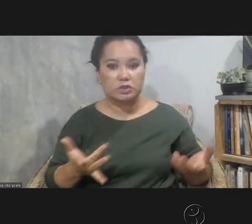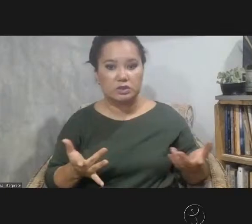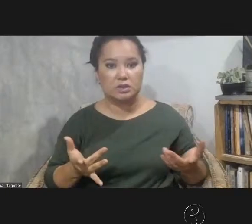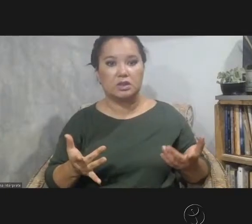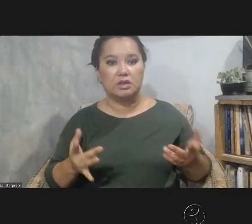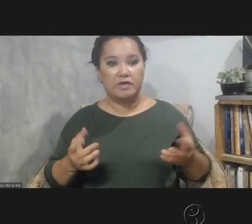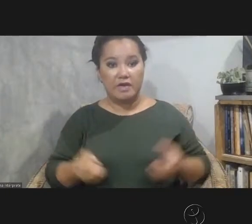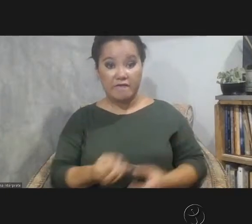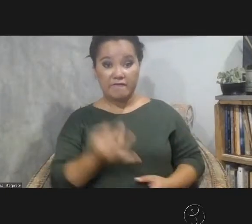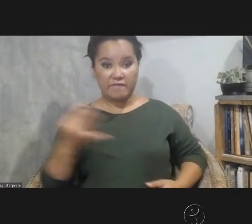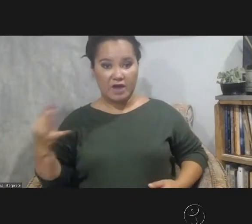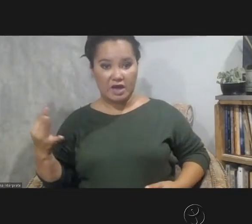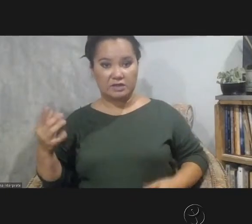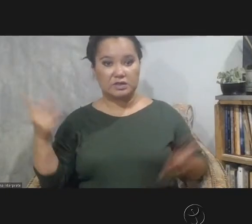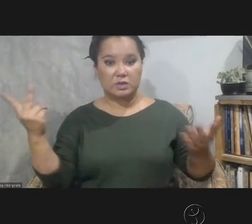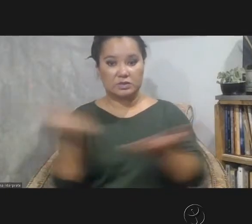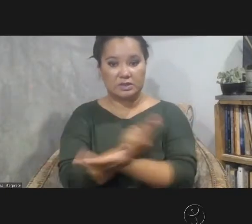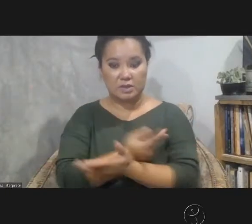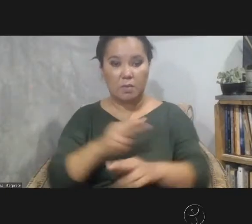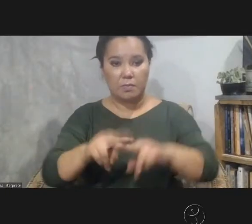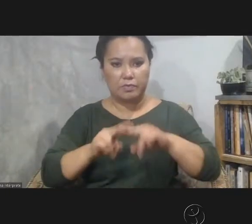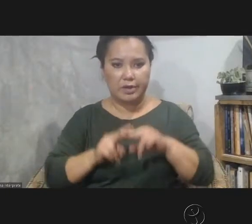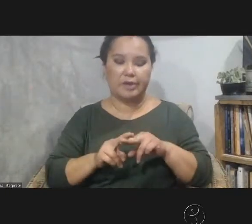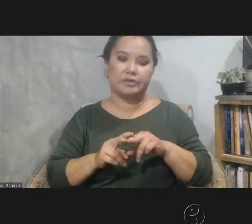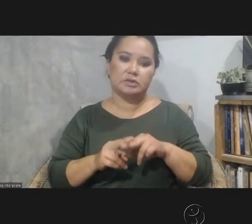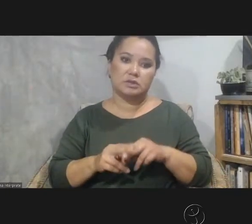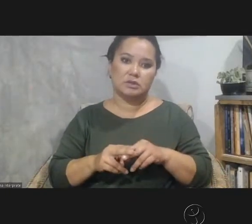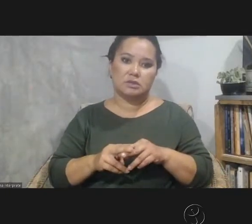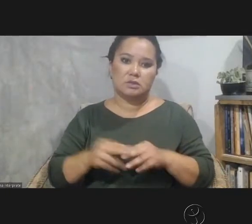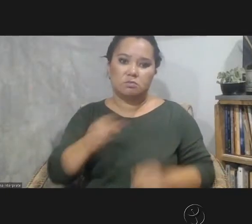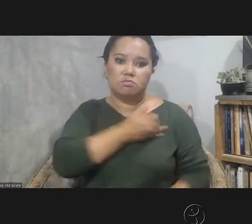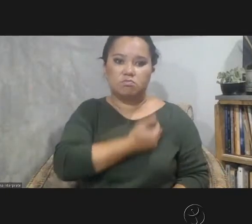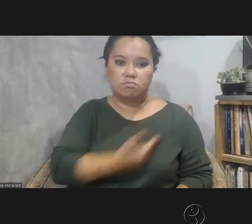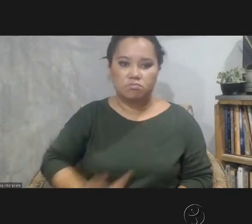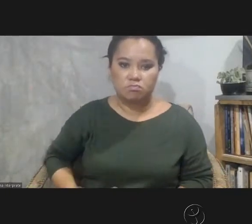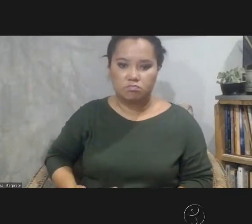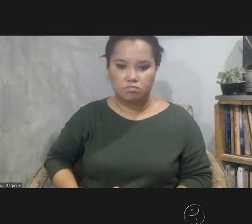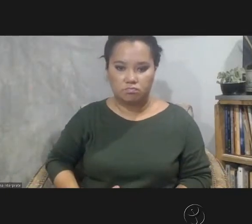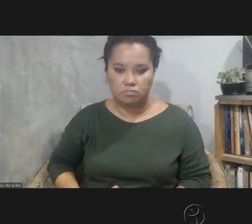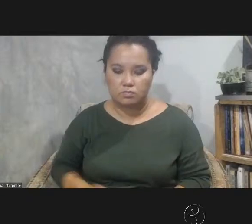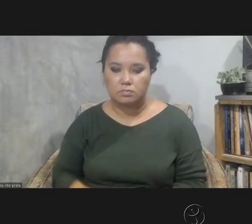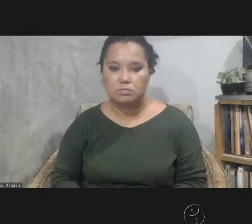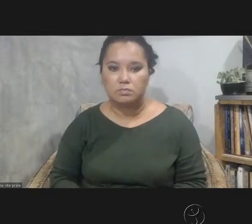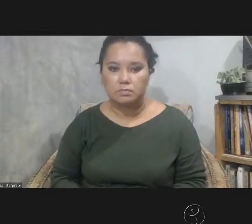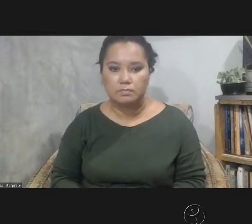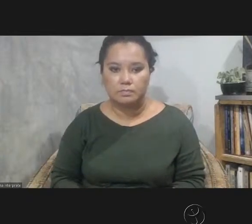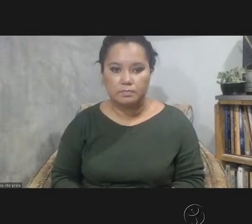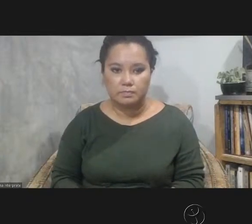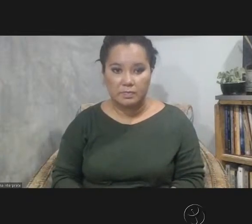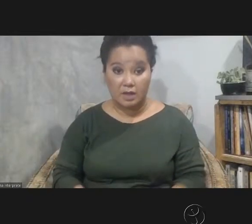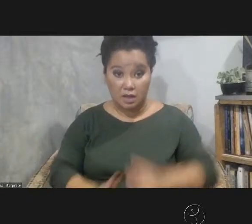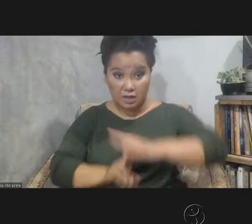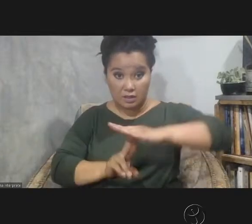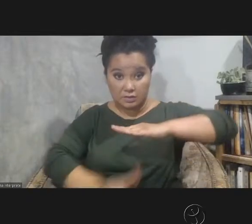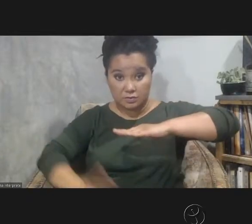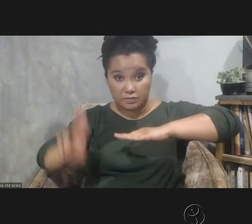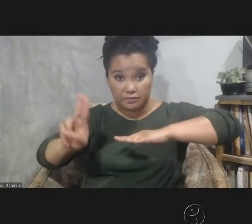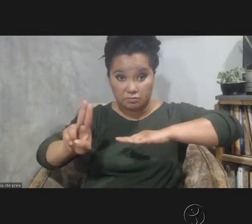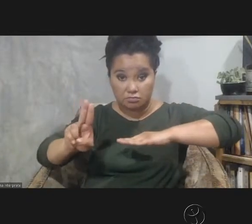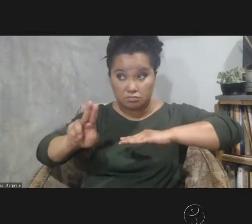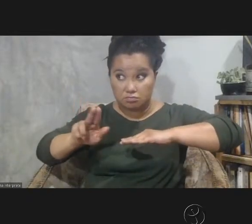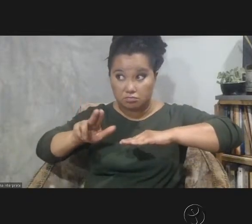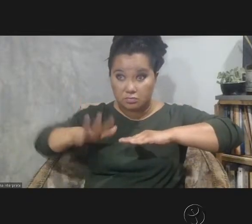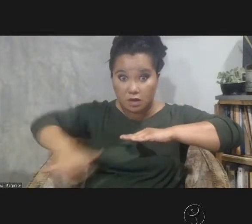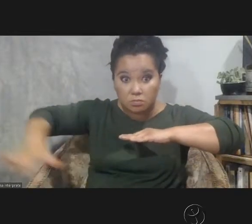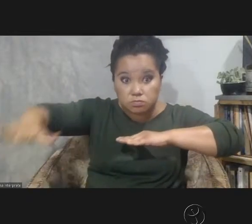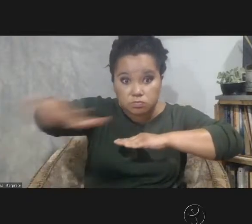neoliberalismo com clareza flagrante. As universidades de elite dos Estados Unidos conseguiram